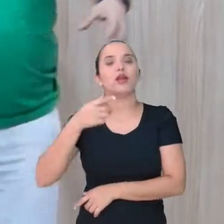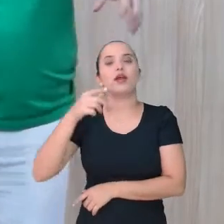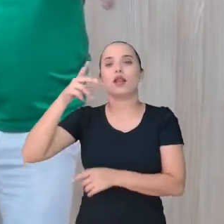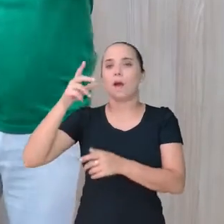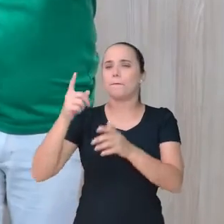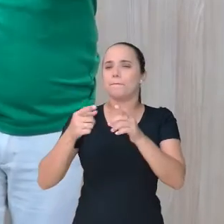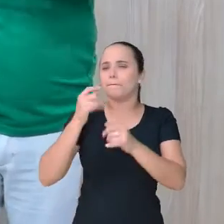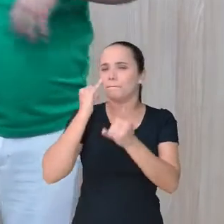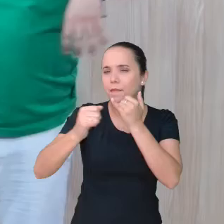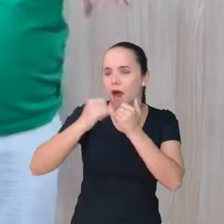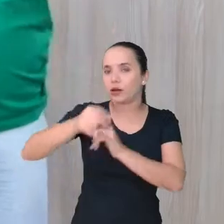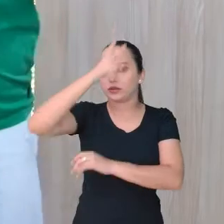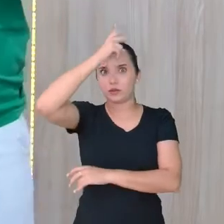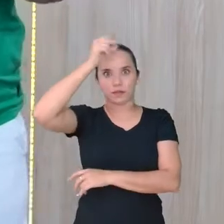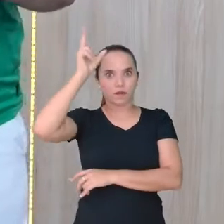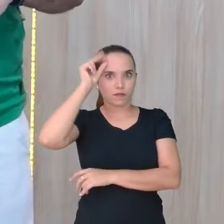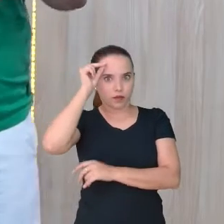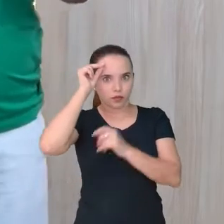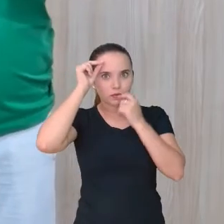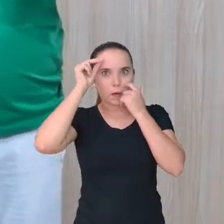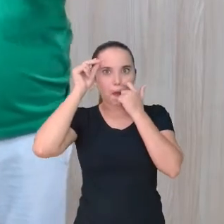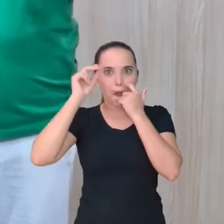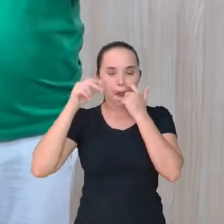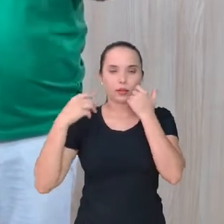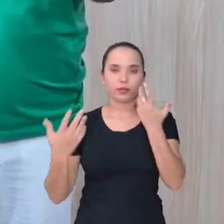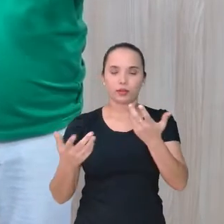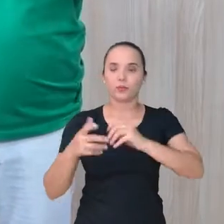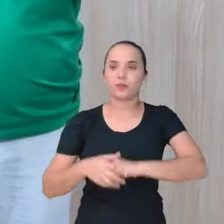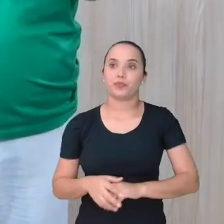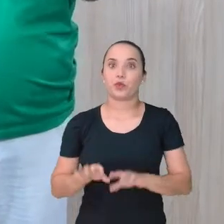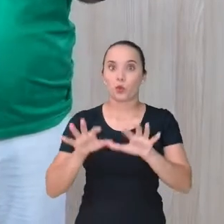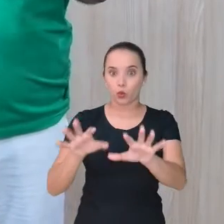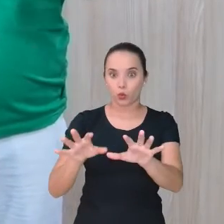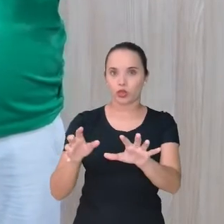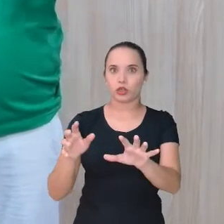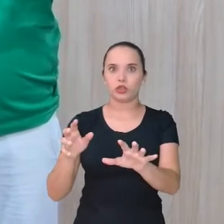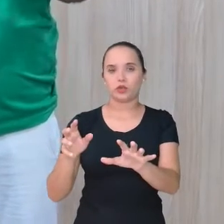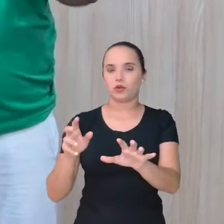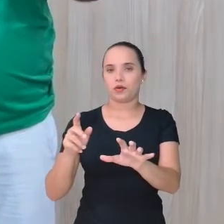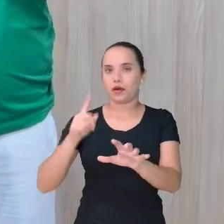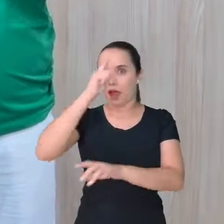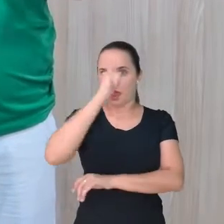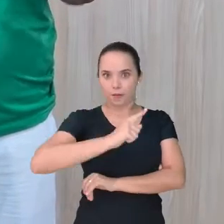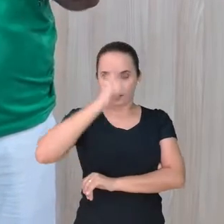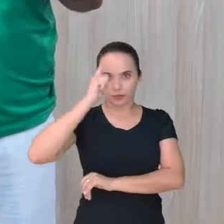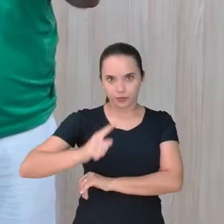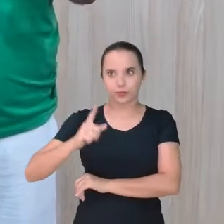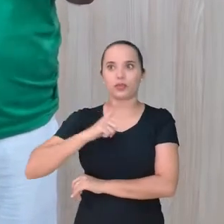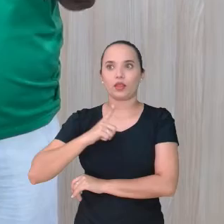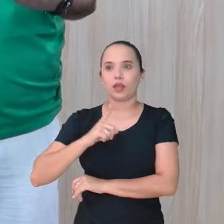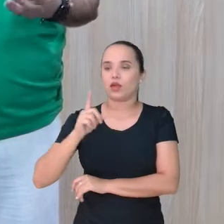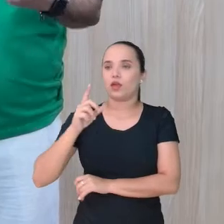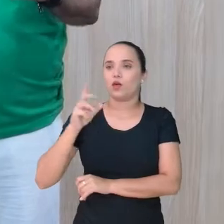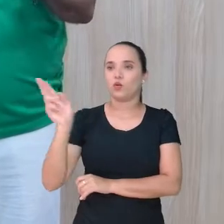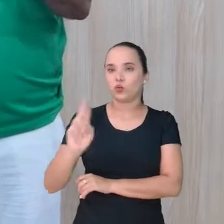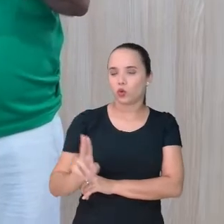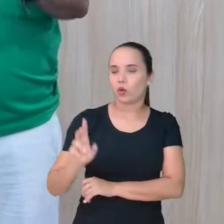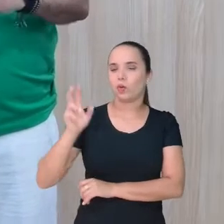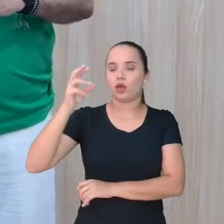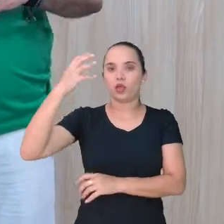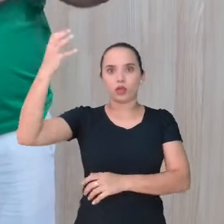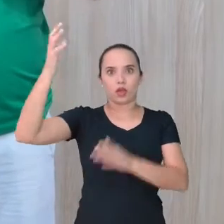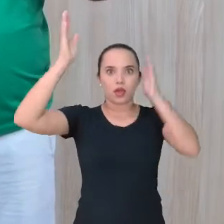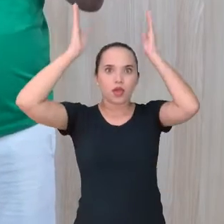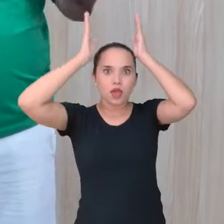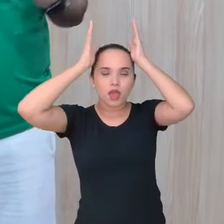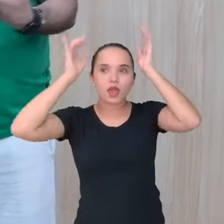Então o poder fica fragmentado. Daí a expressão, né, de reis indolentes, né? Porque é como